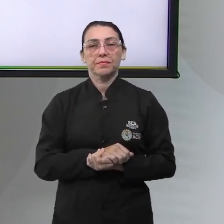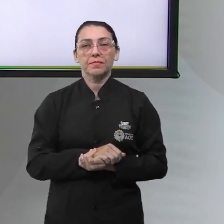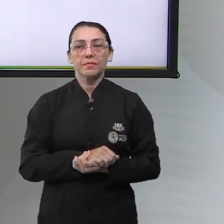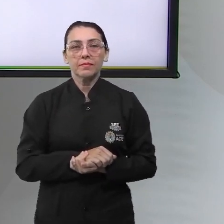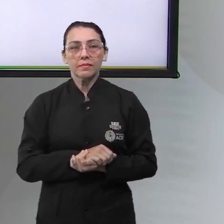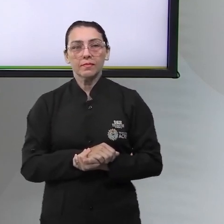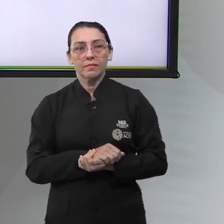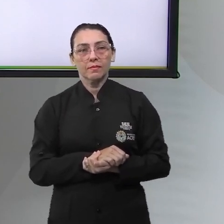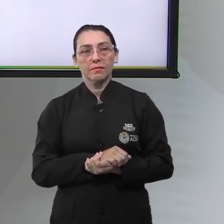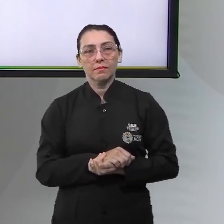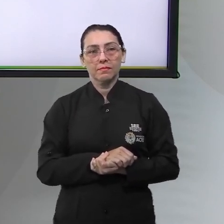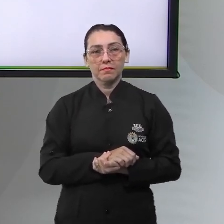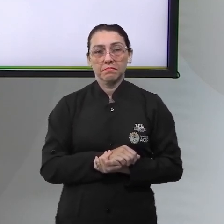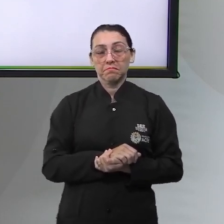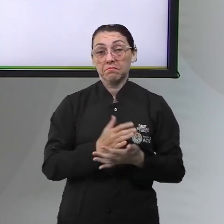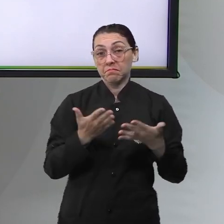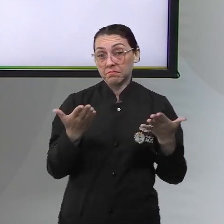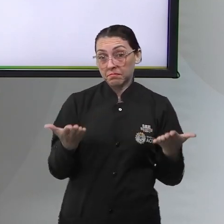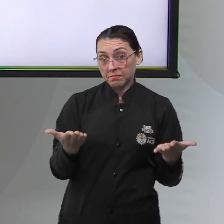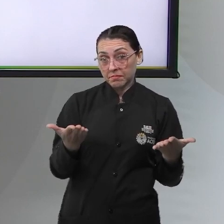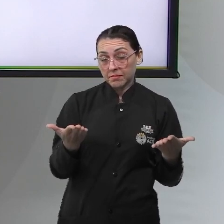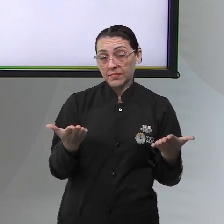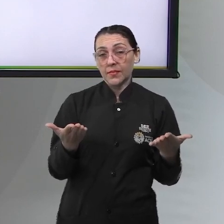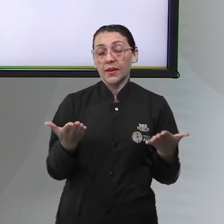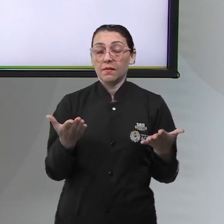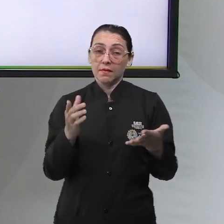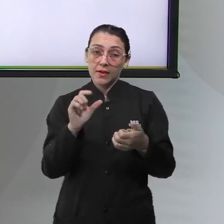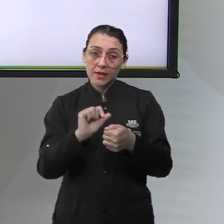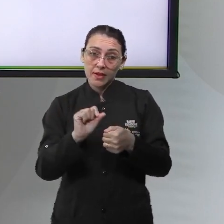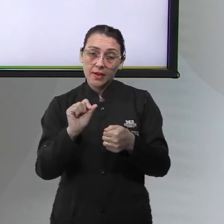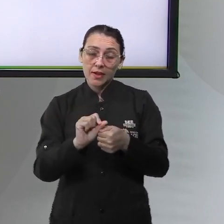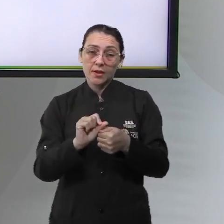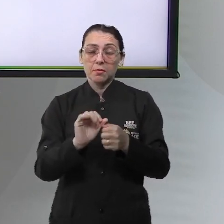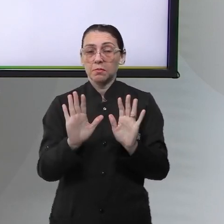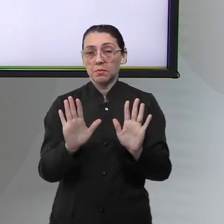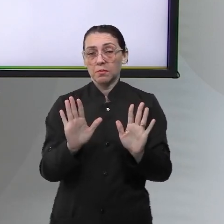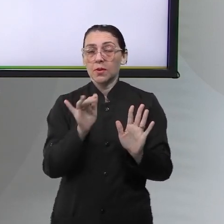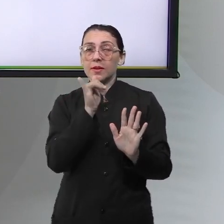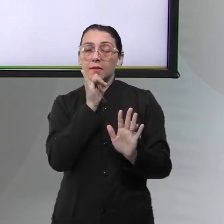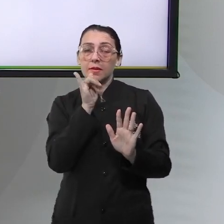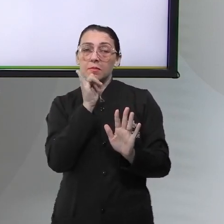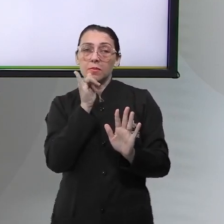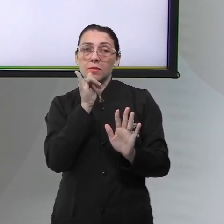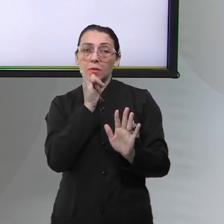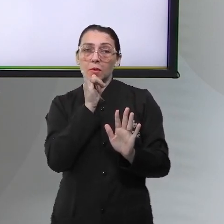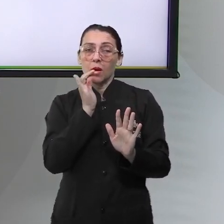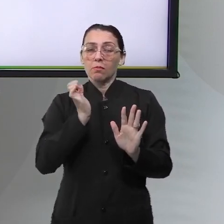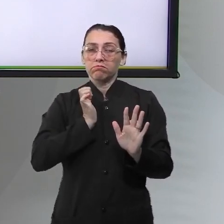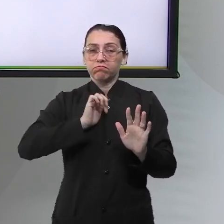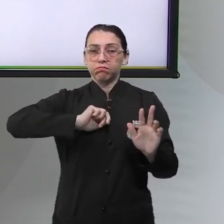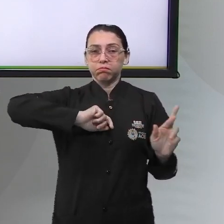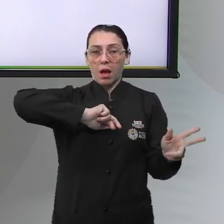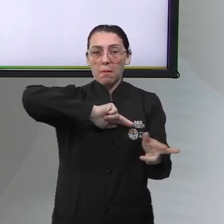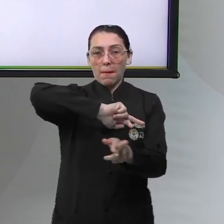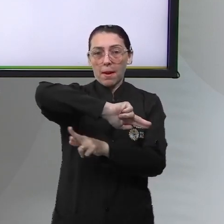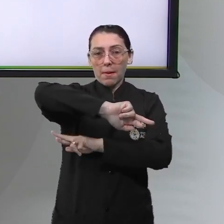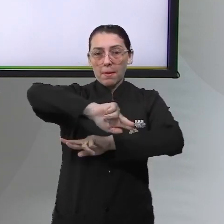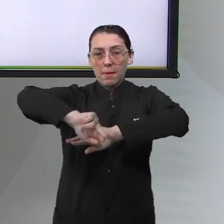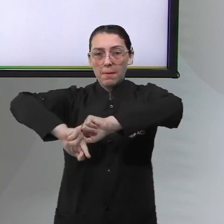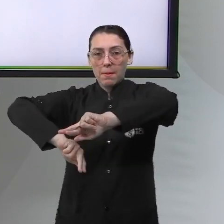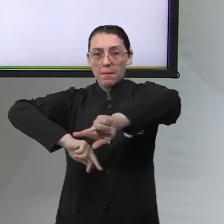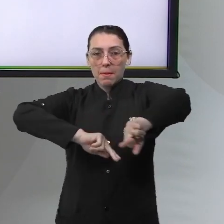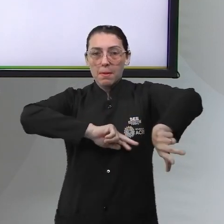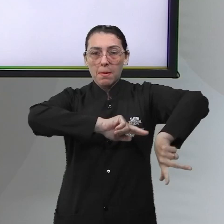variações culturais. Acaba constituindo, digamos assim, uma riqueza